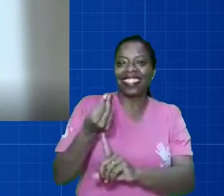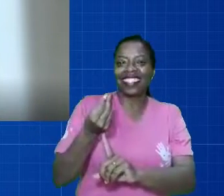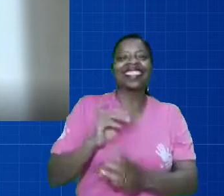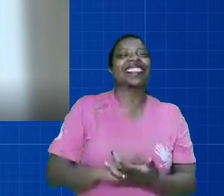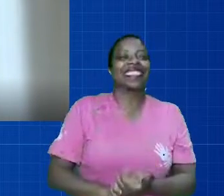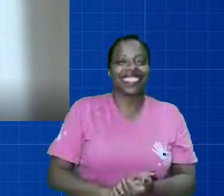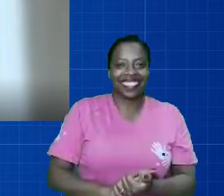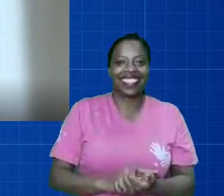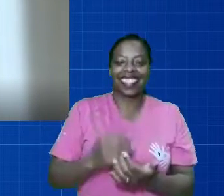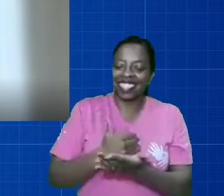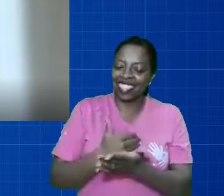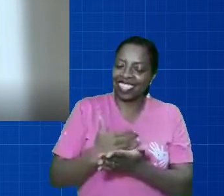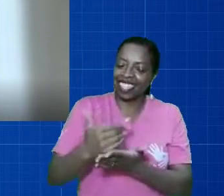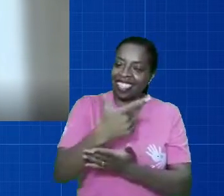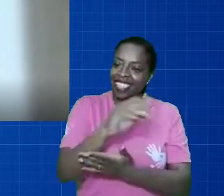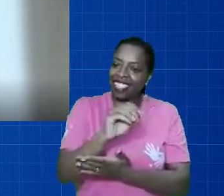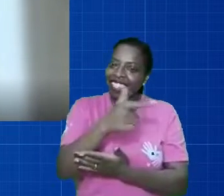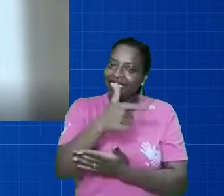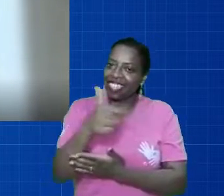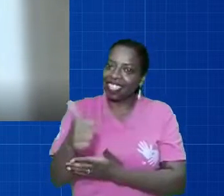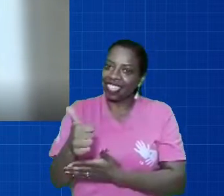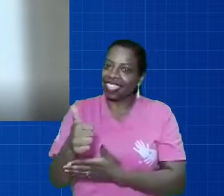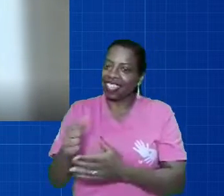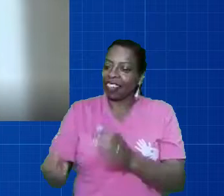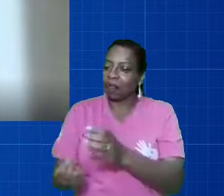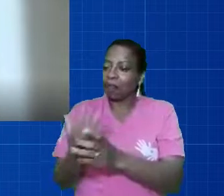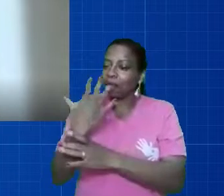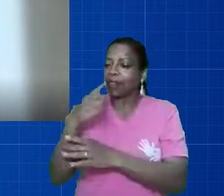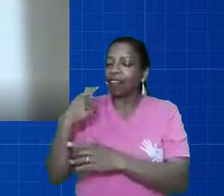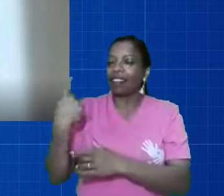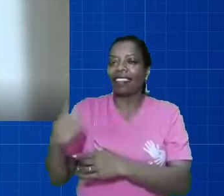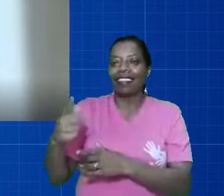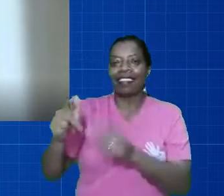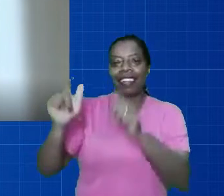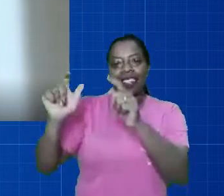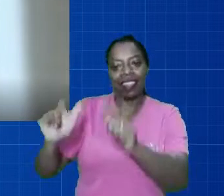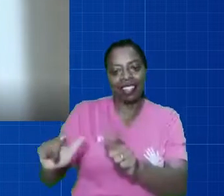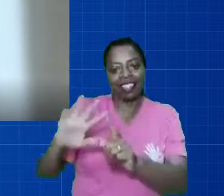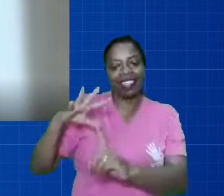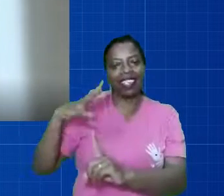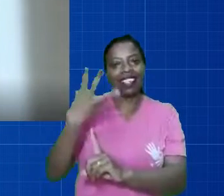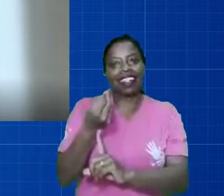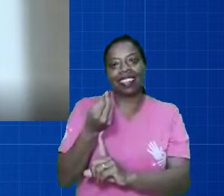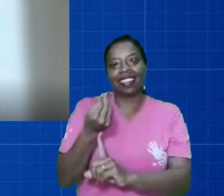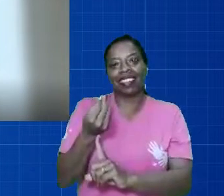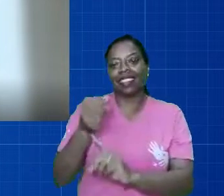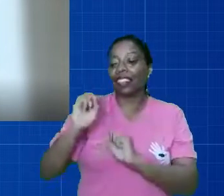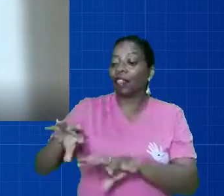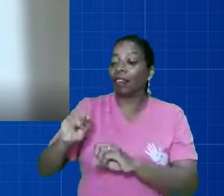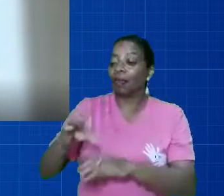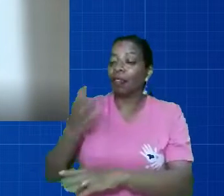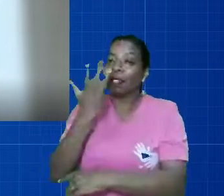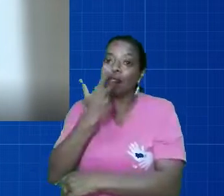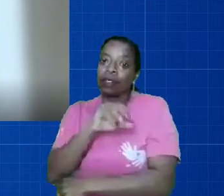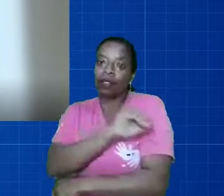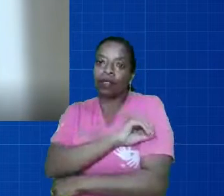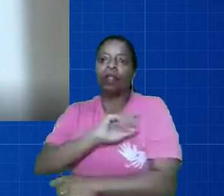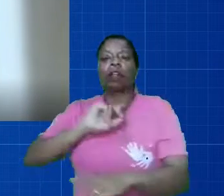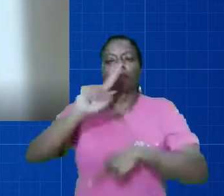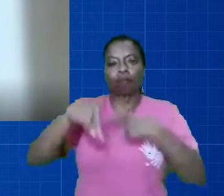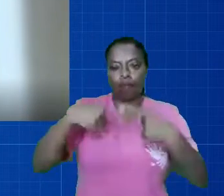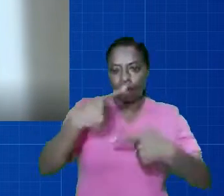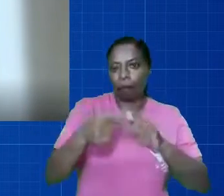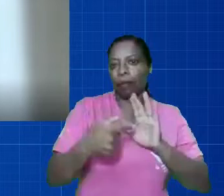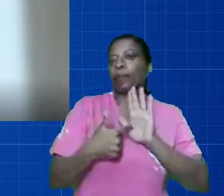esse diferencial e falando a respeito de arte na educação infantil. Depois nós vamos passar